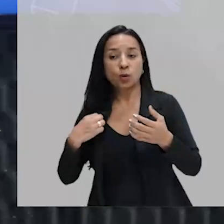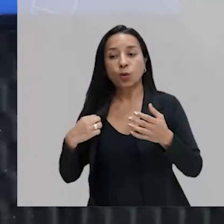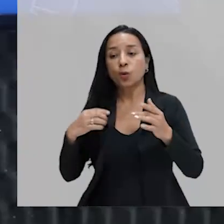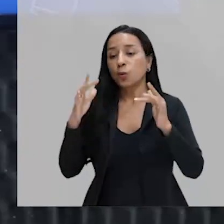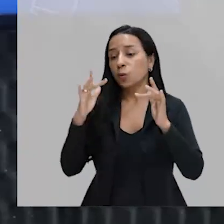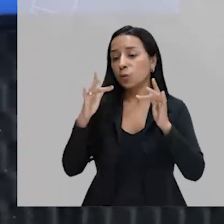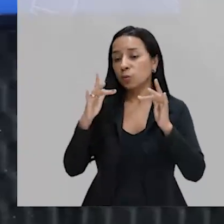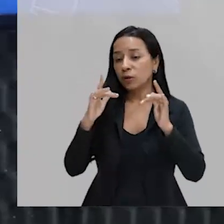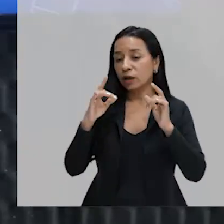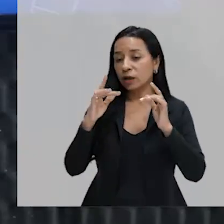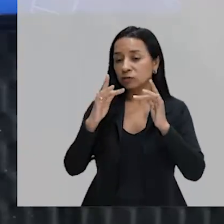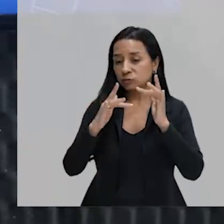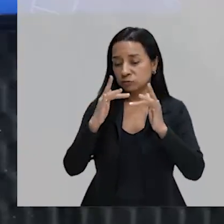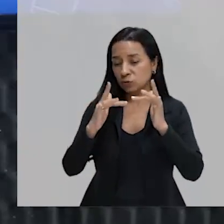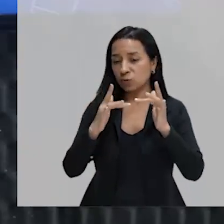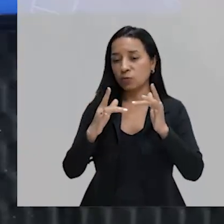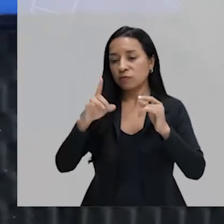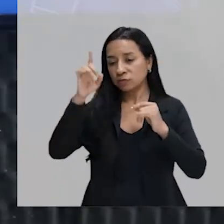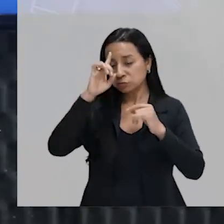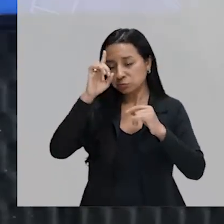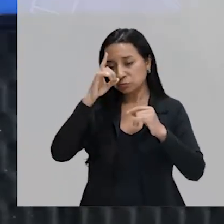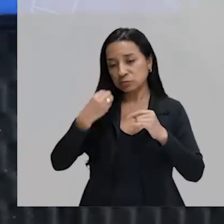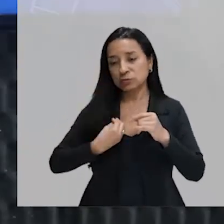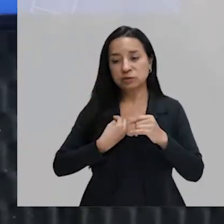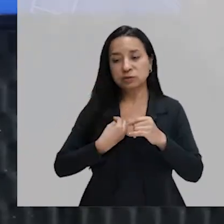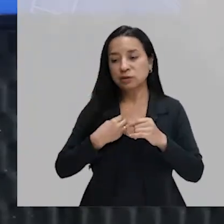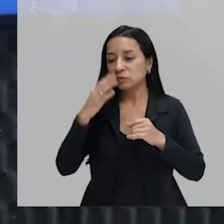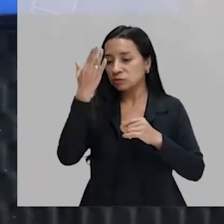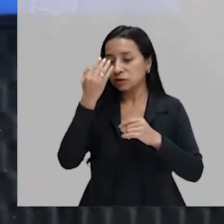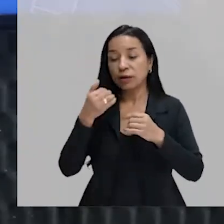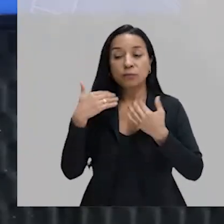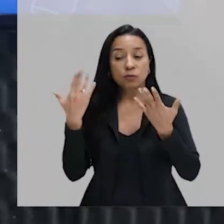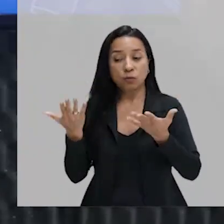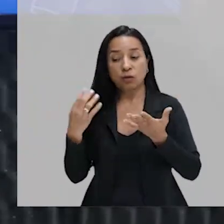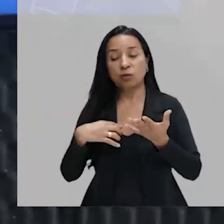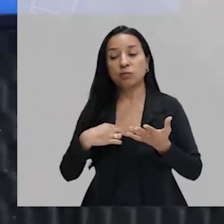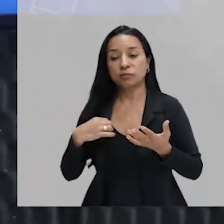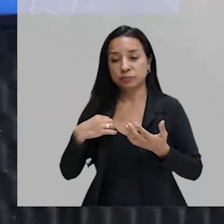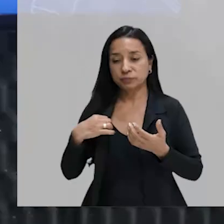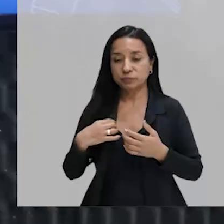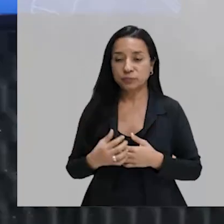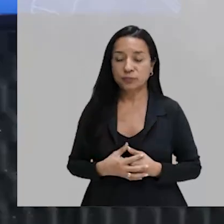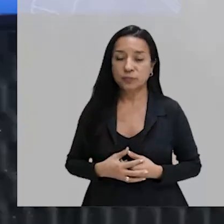do dia a dia. Ela não especificou qual é o vestido, né? Então, um vestido qualquer.